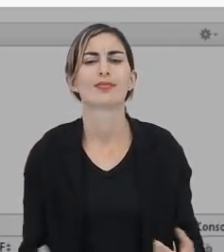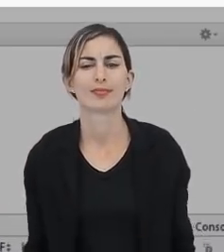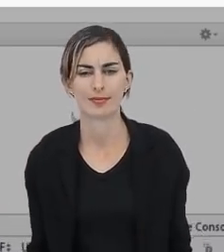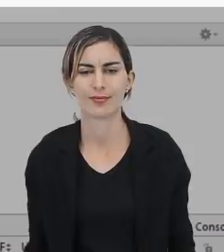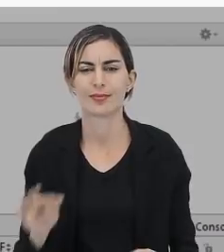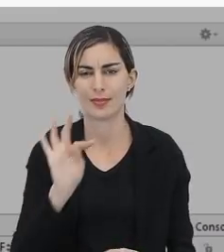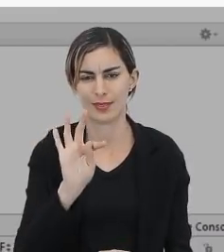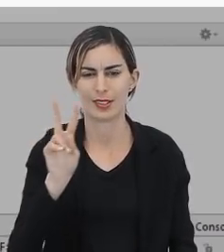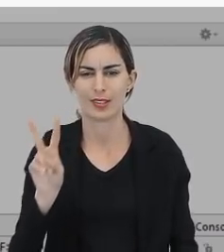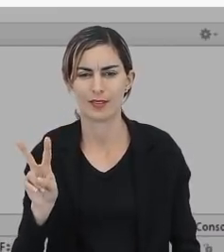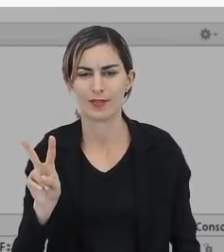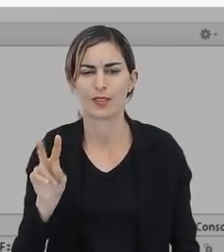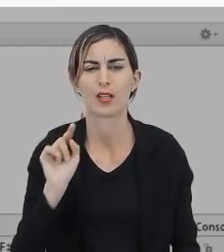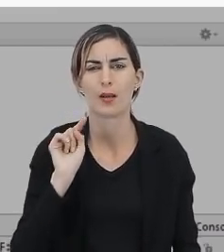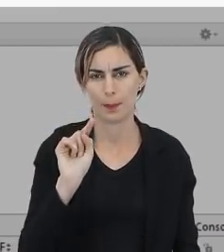Então,